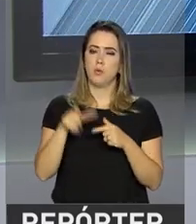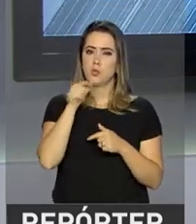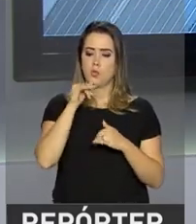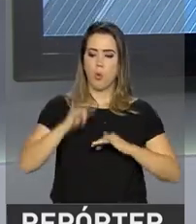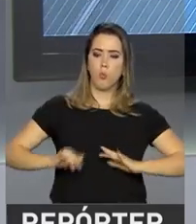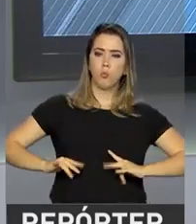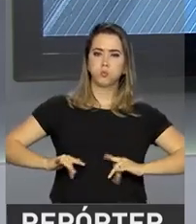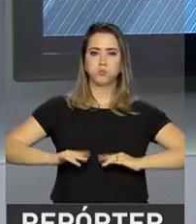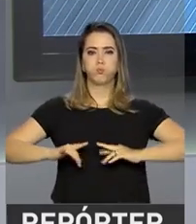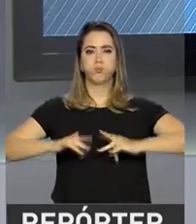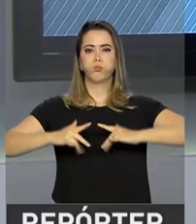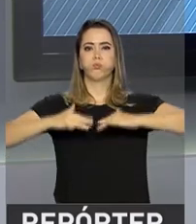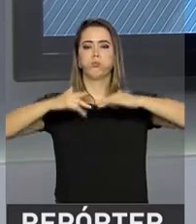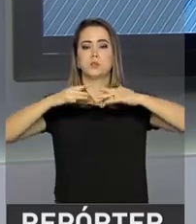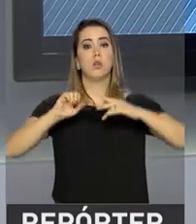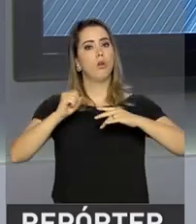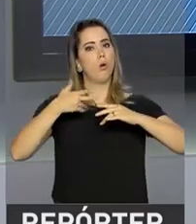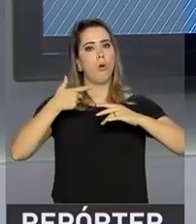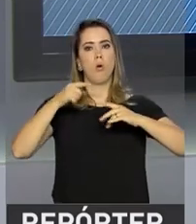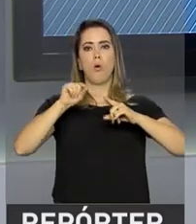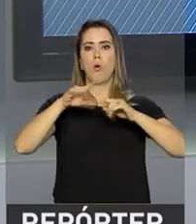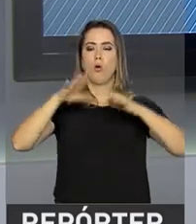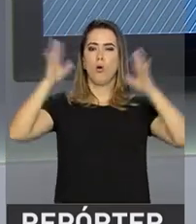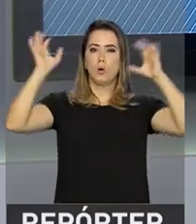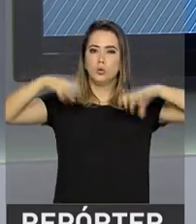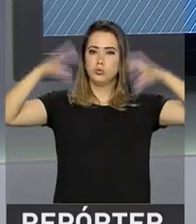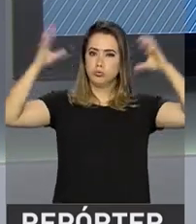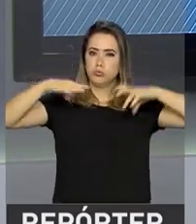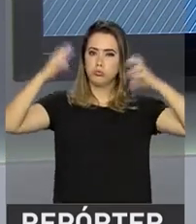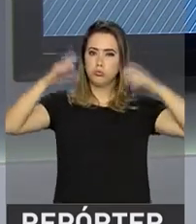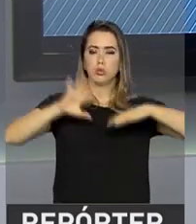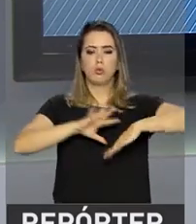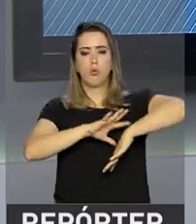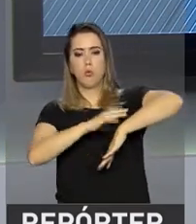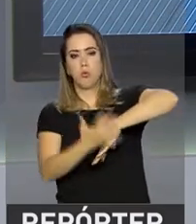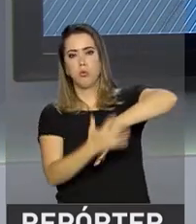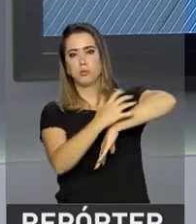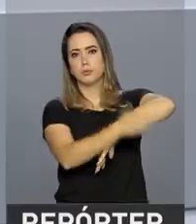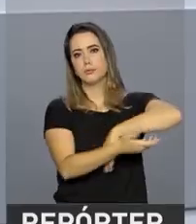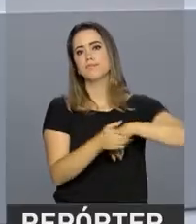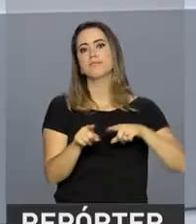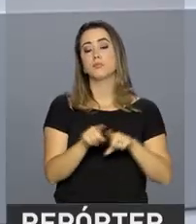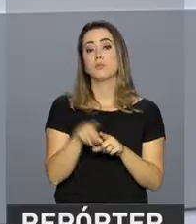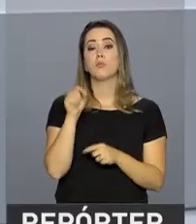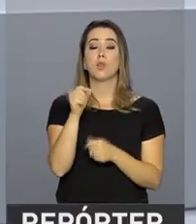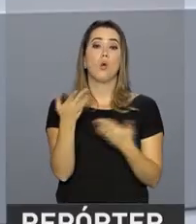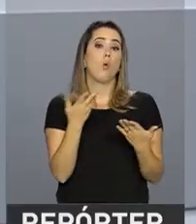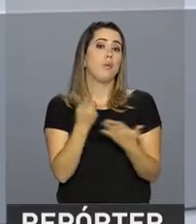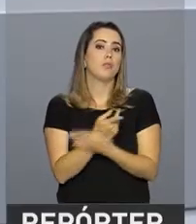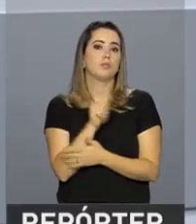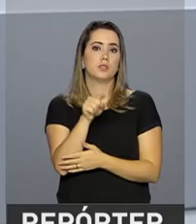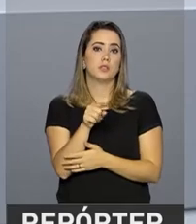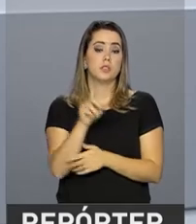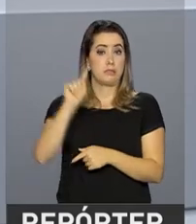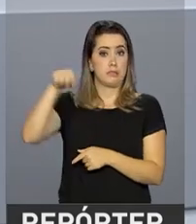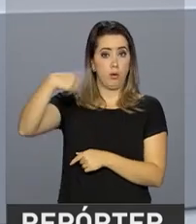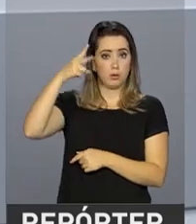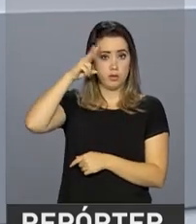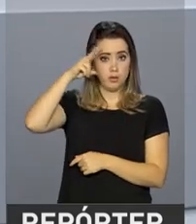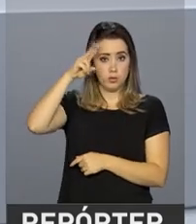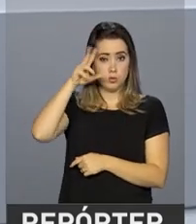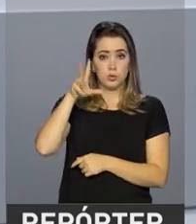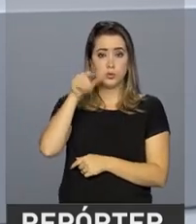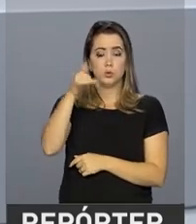alagamentos temporais ou deslizamentos de terra entre outras ocorrências e como funciona a partir de segunda feira